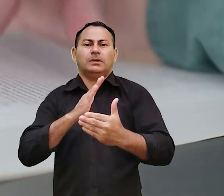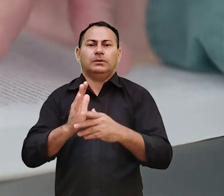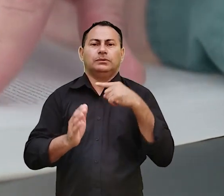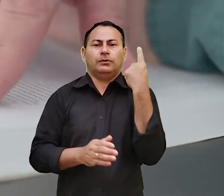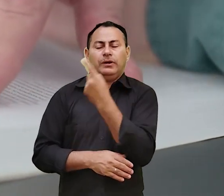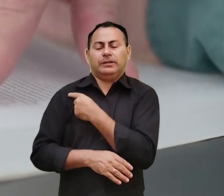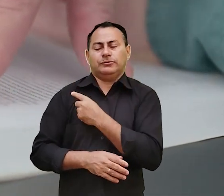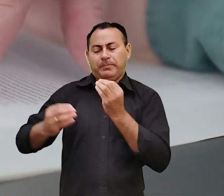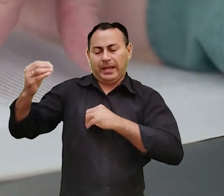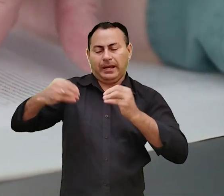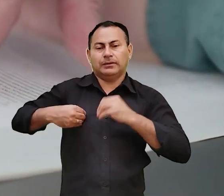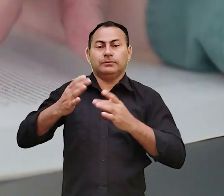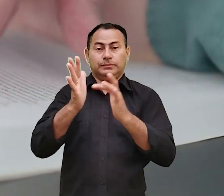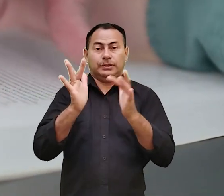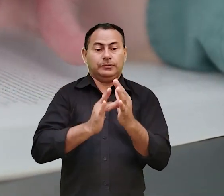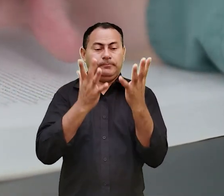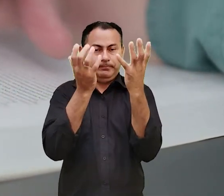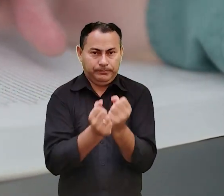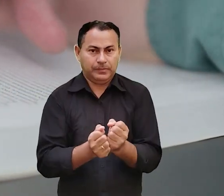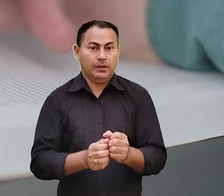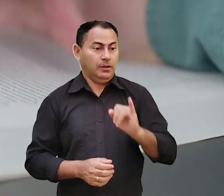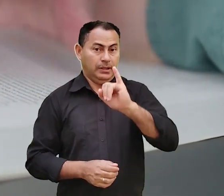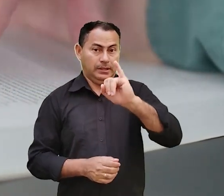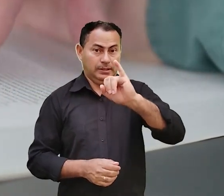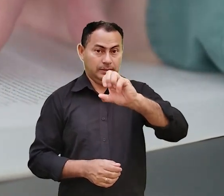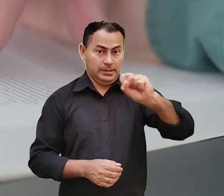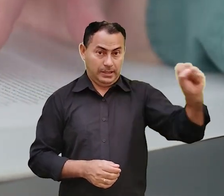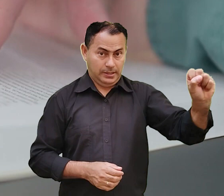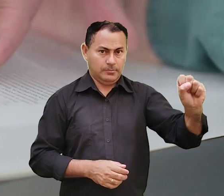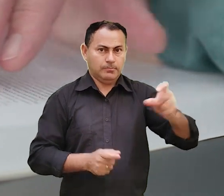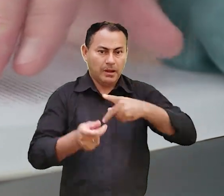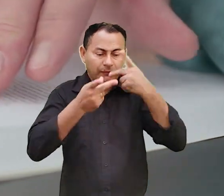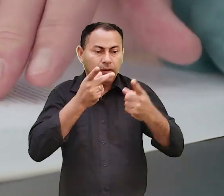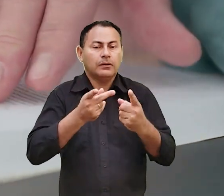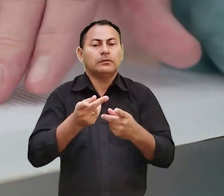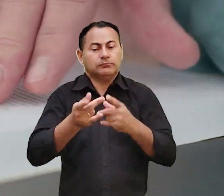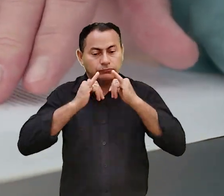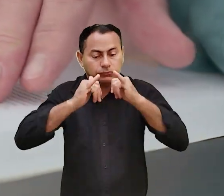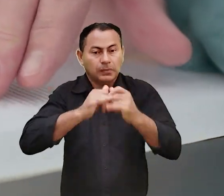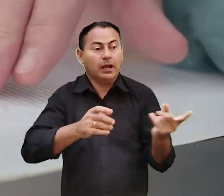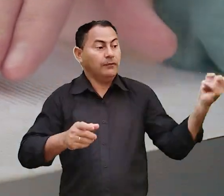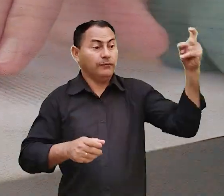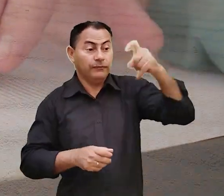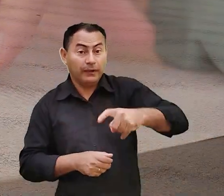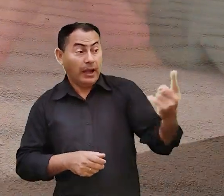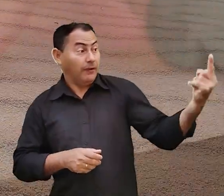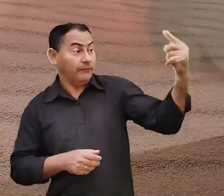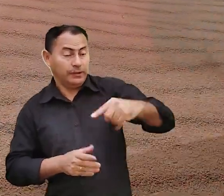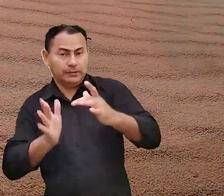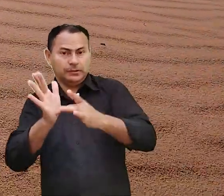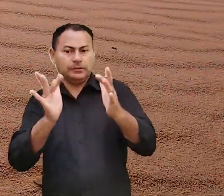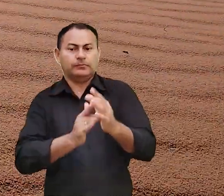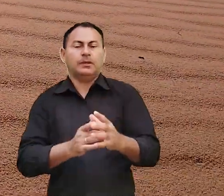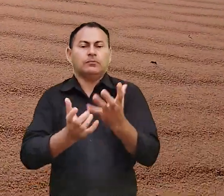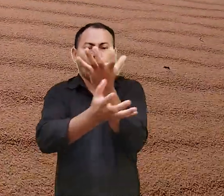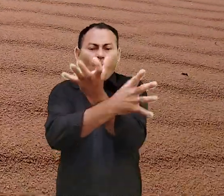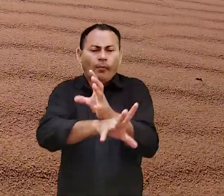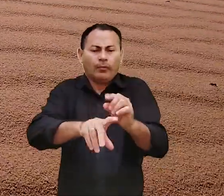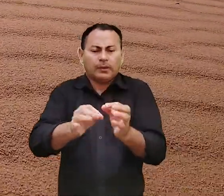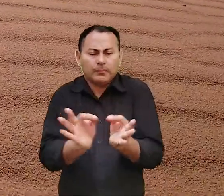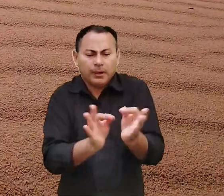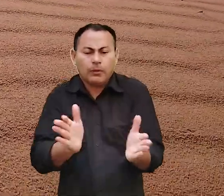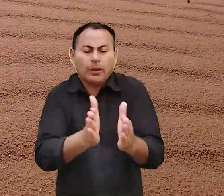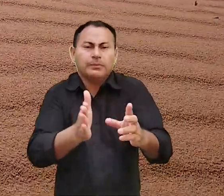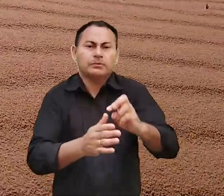de todos nós. Isaías fez uma profecia a respeito da vinda do Messias. No deserto, preparem o caminho para o